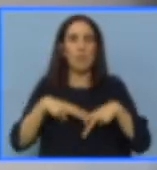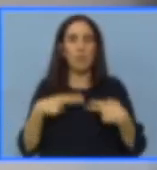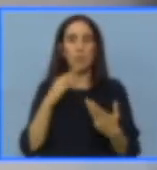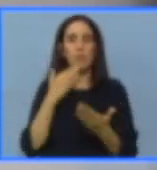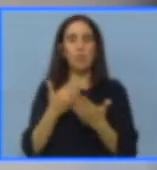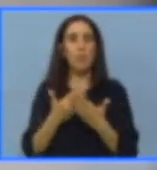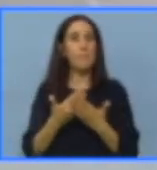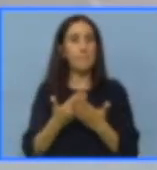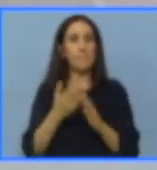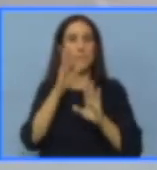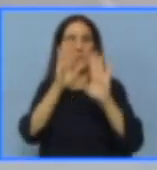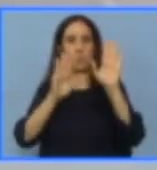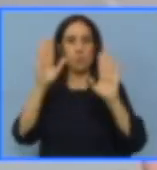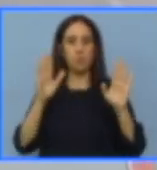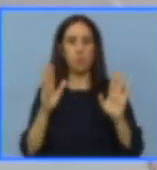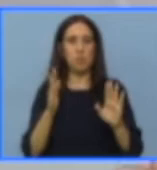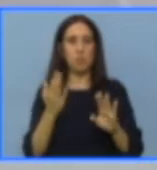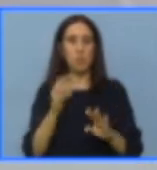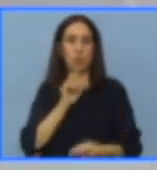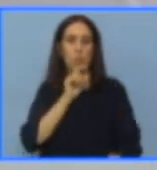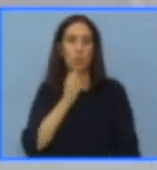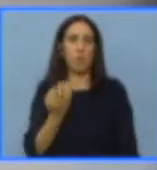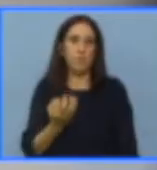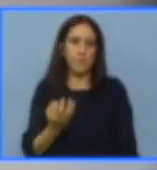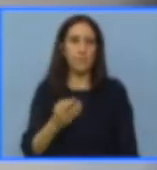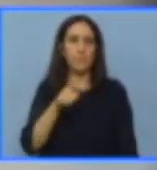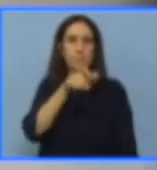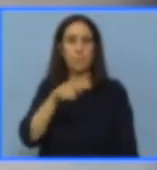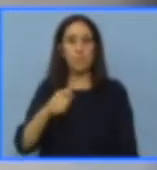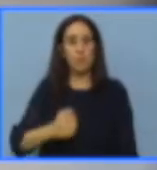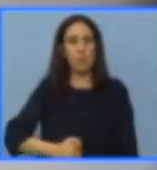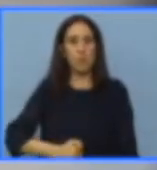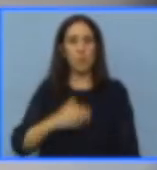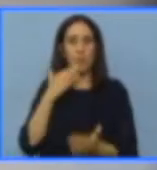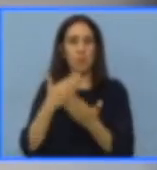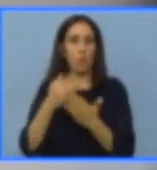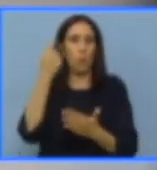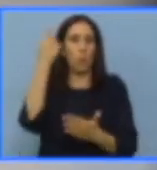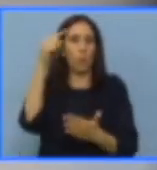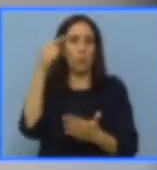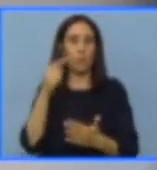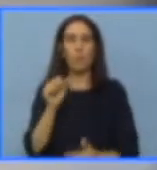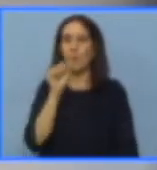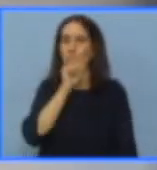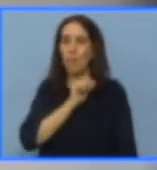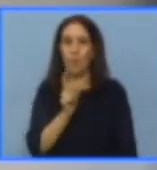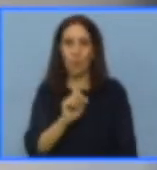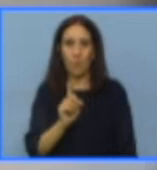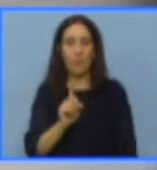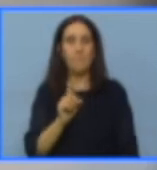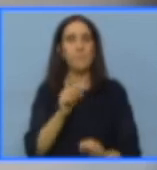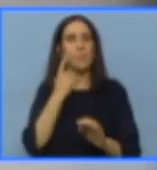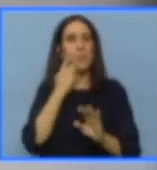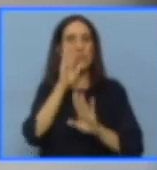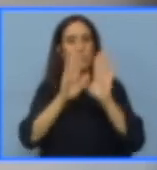que a exposição seja uma oportunidade, evidentemente, para os católicos única, porque não é por acaso que a exposição